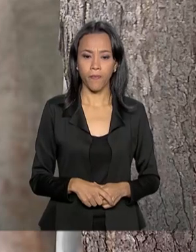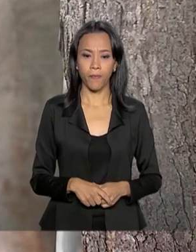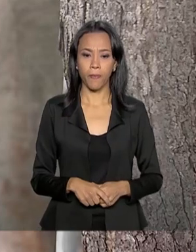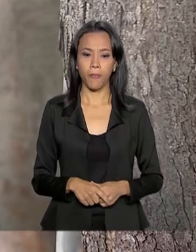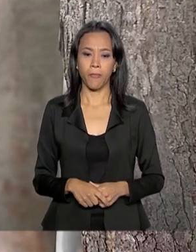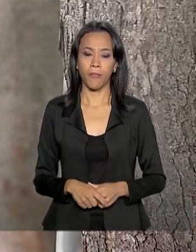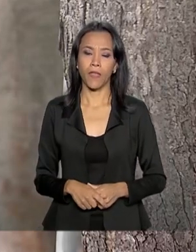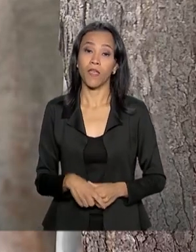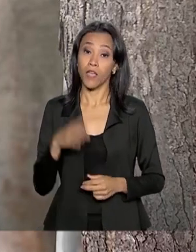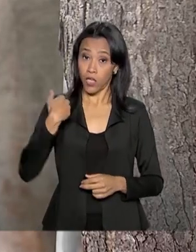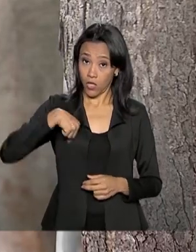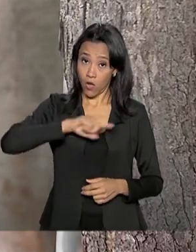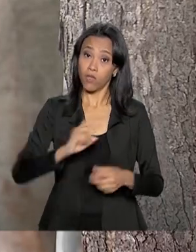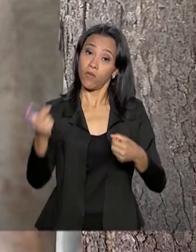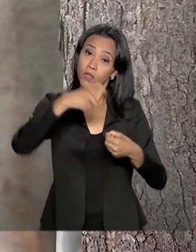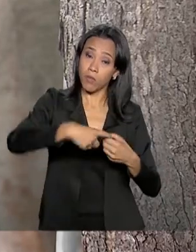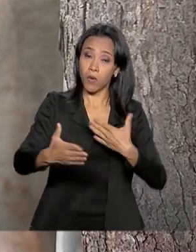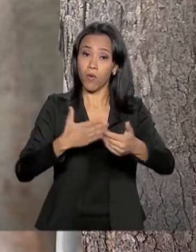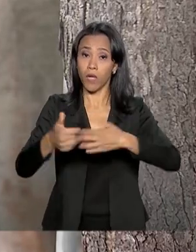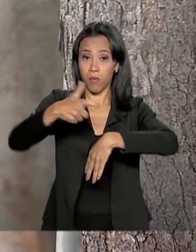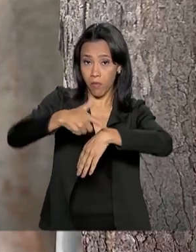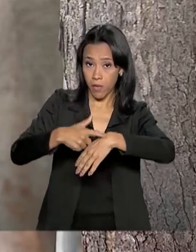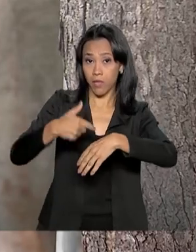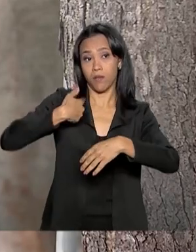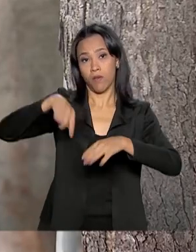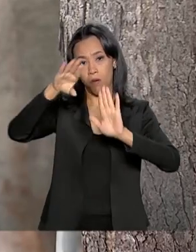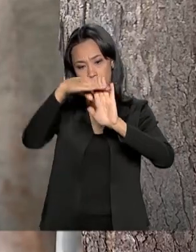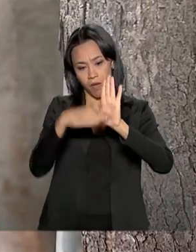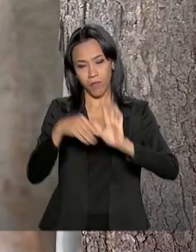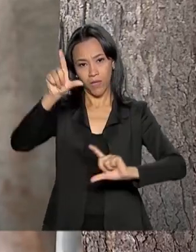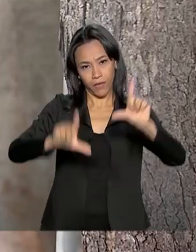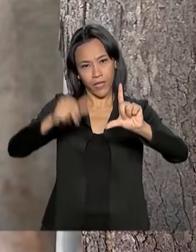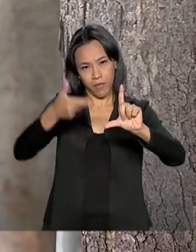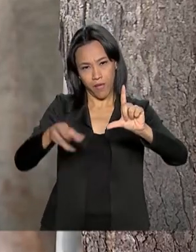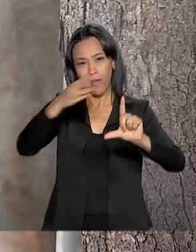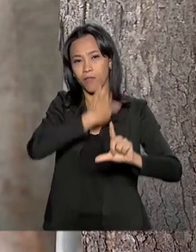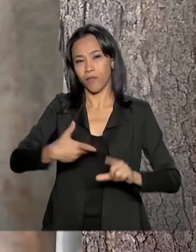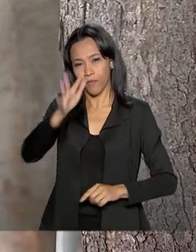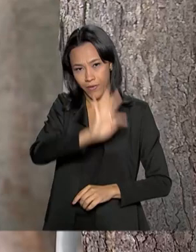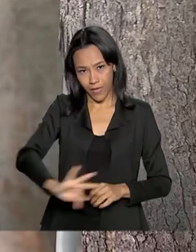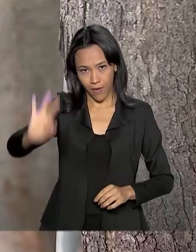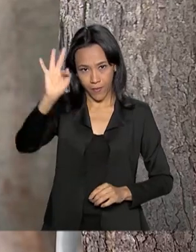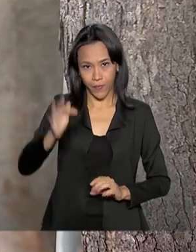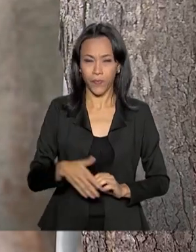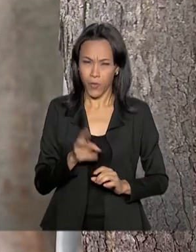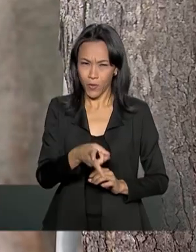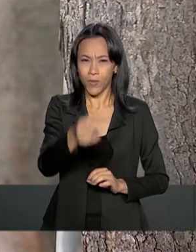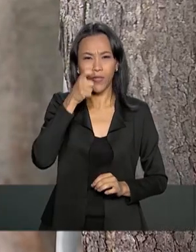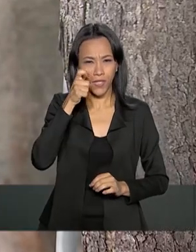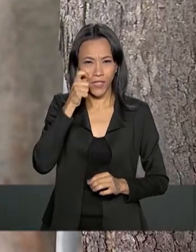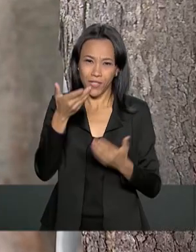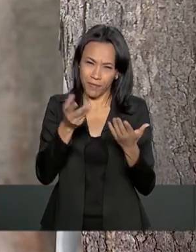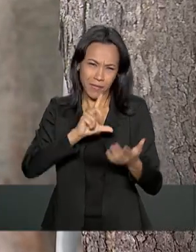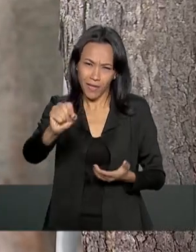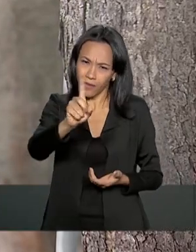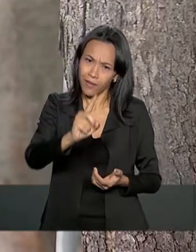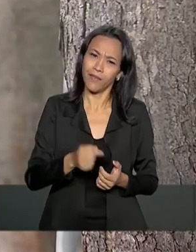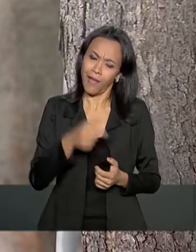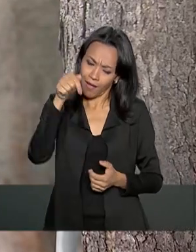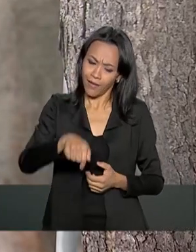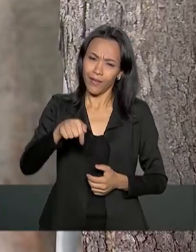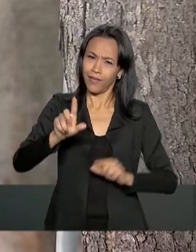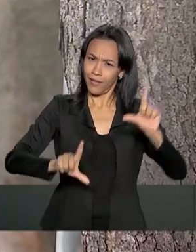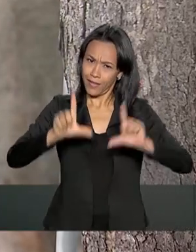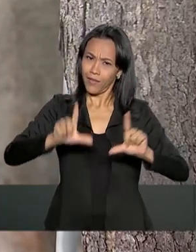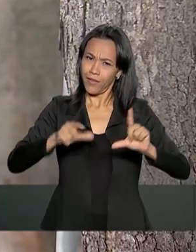nós voltamos a qualquer momento na nossa programação aqui na nbr a tv do governo federal continue com a gente não saia daí aqui